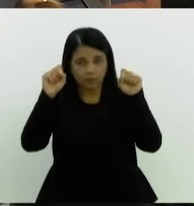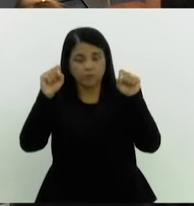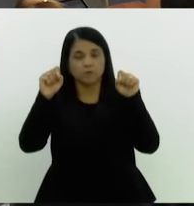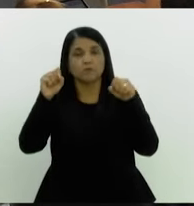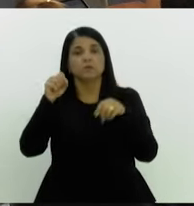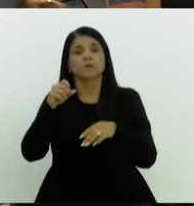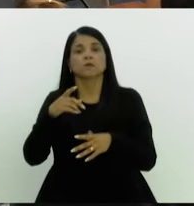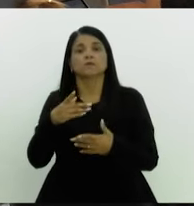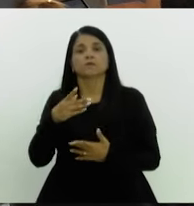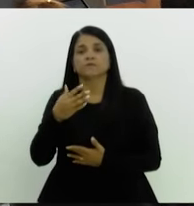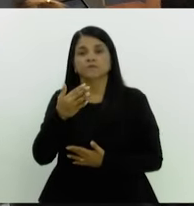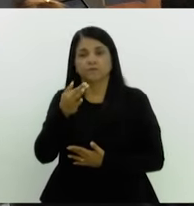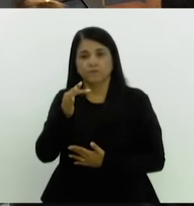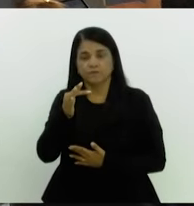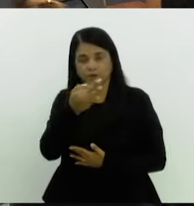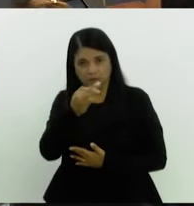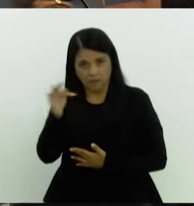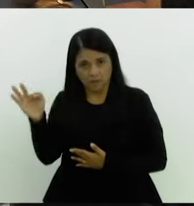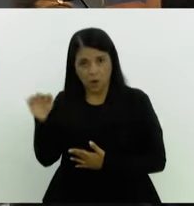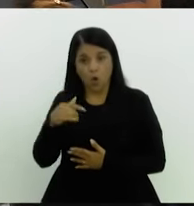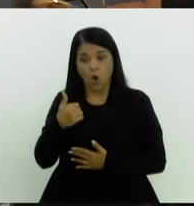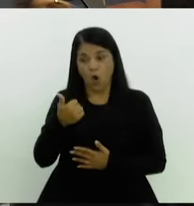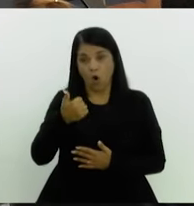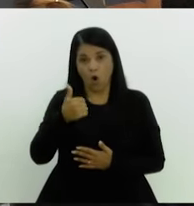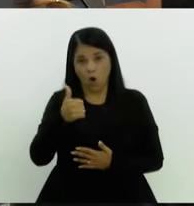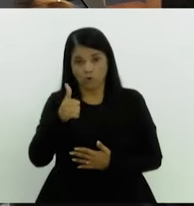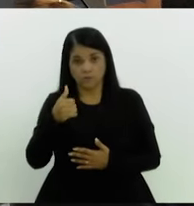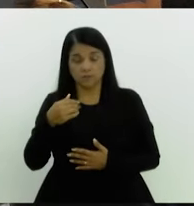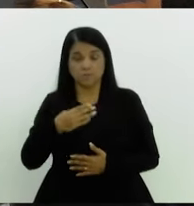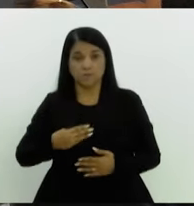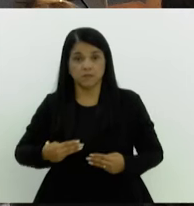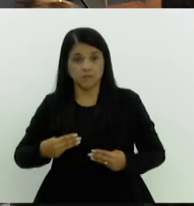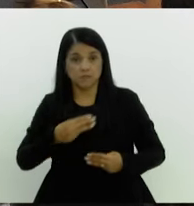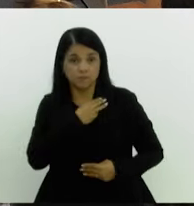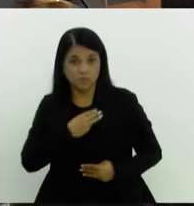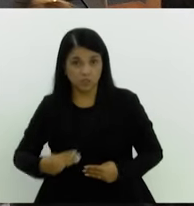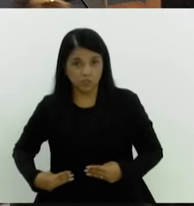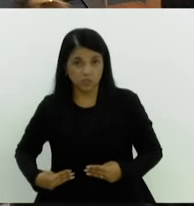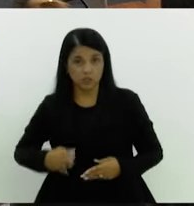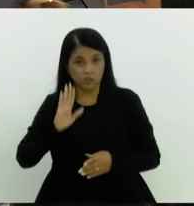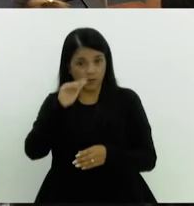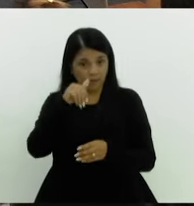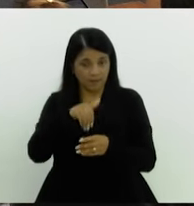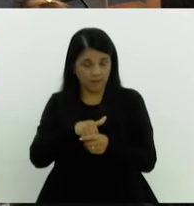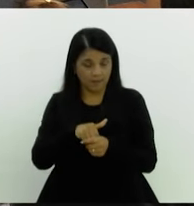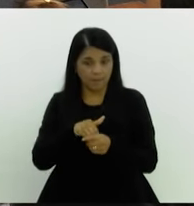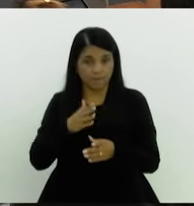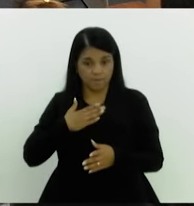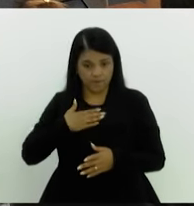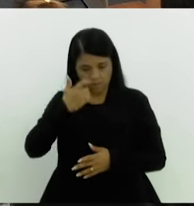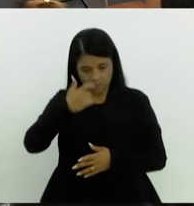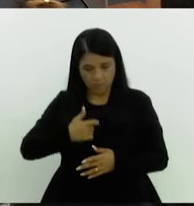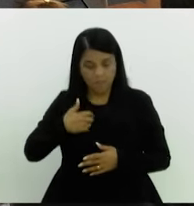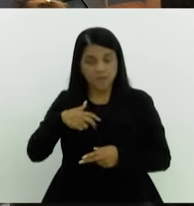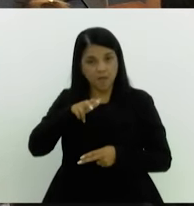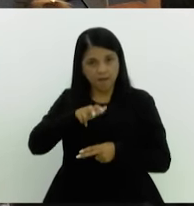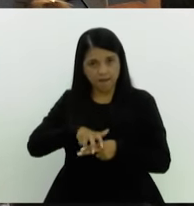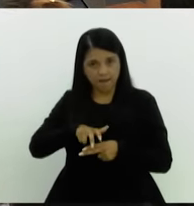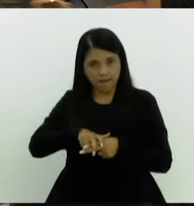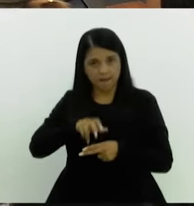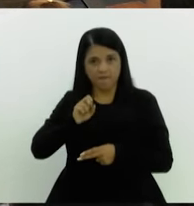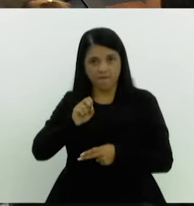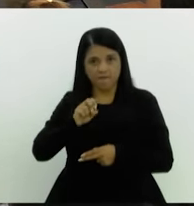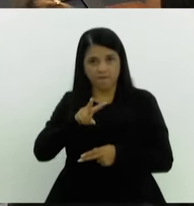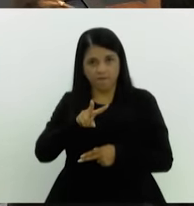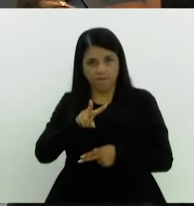eleita pelos 11 ministros do Supremo Tribunal Federal eu quero colocar a minha cadeira que é uma cadeira totalmente dedicada à agenda